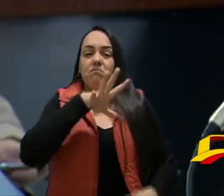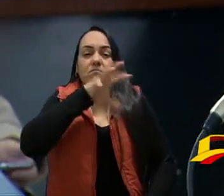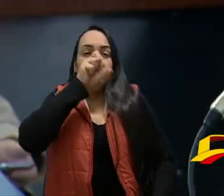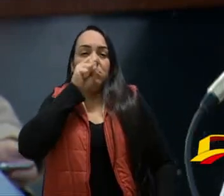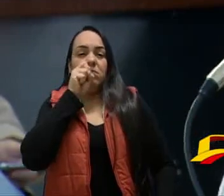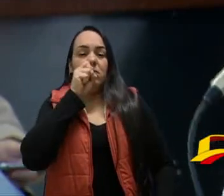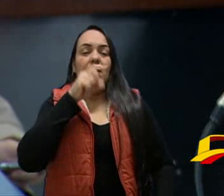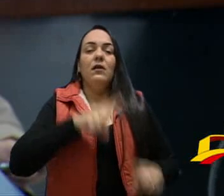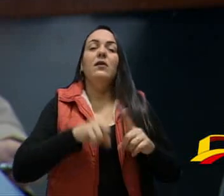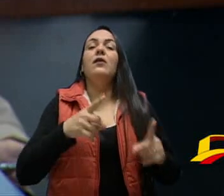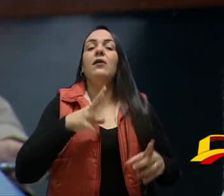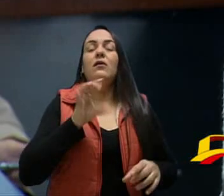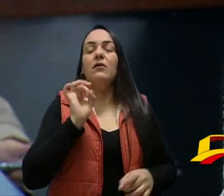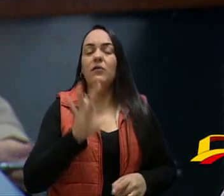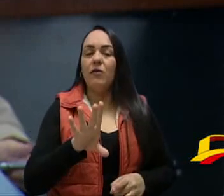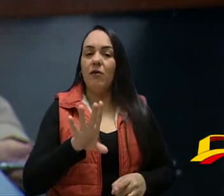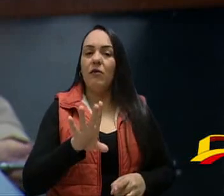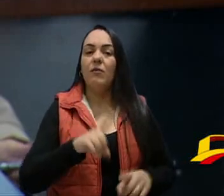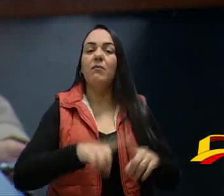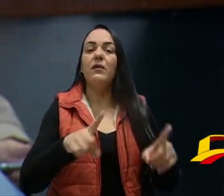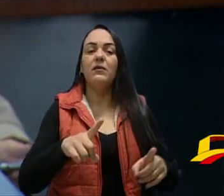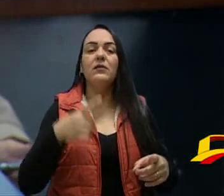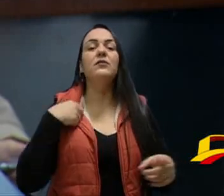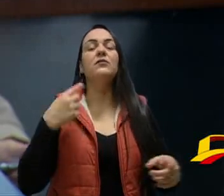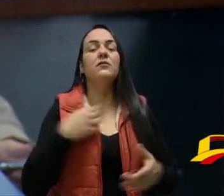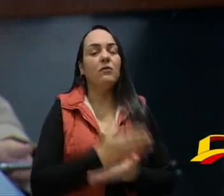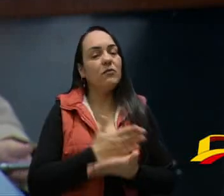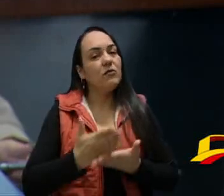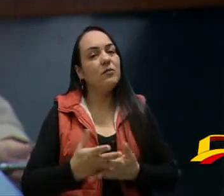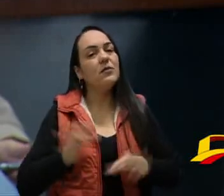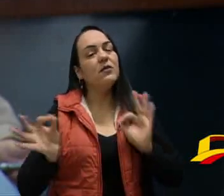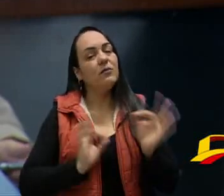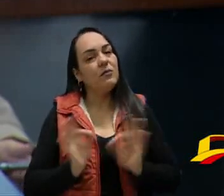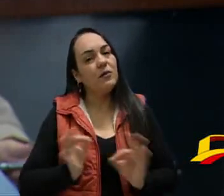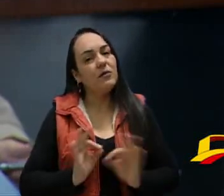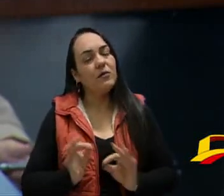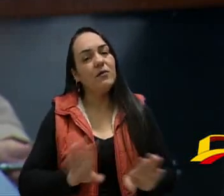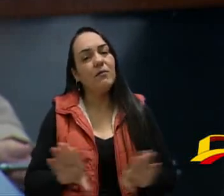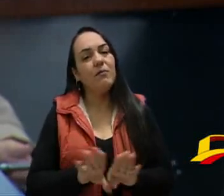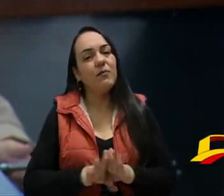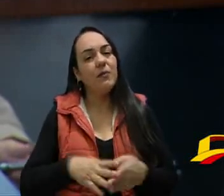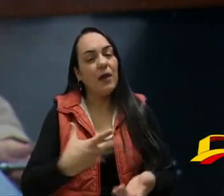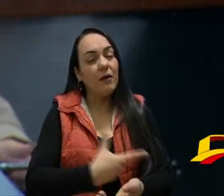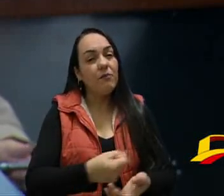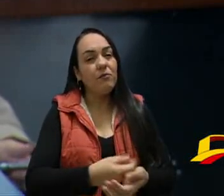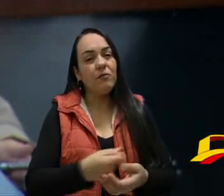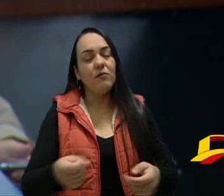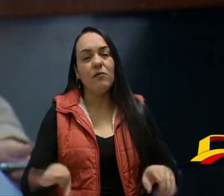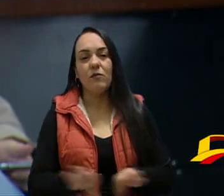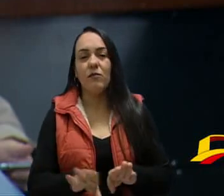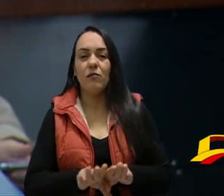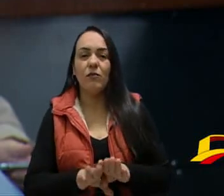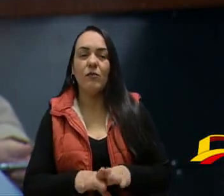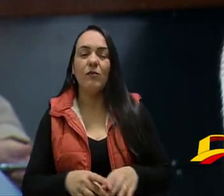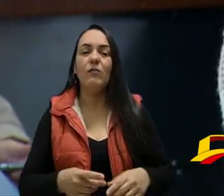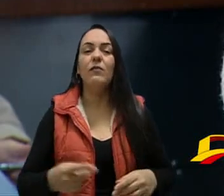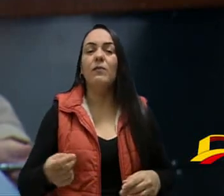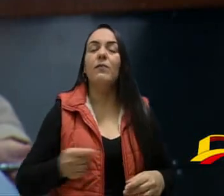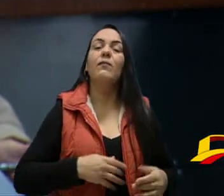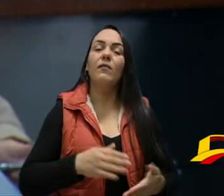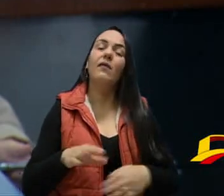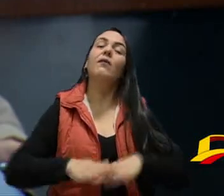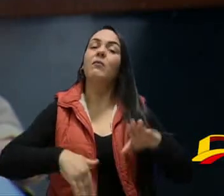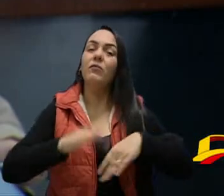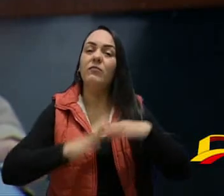testado sintomático agora a gente fez uma proposta também de testagem é de fluxo de testagem para os